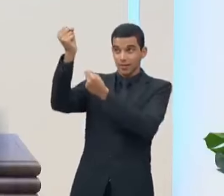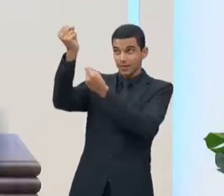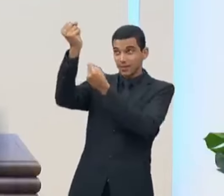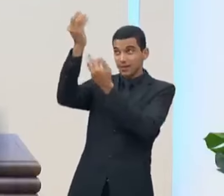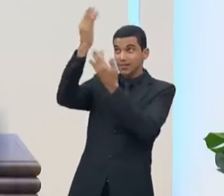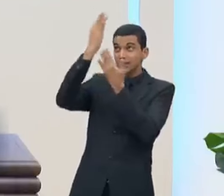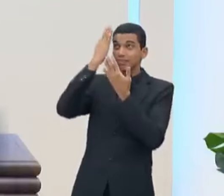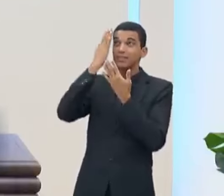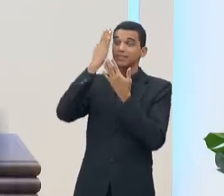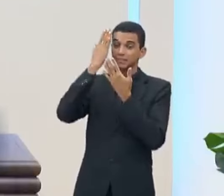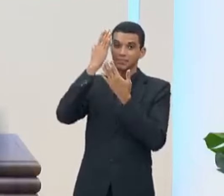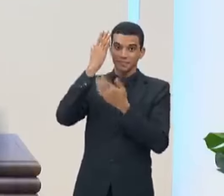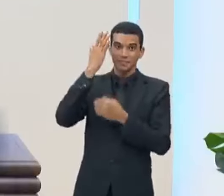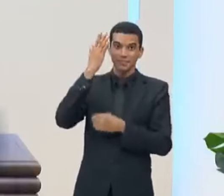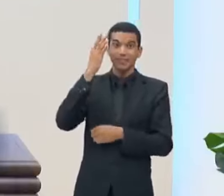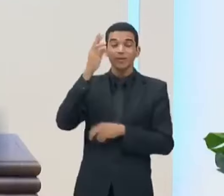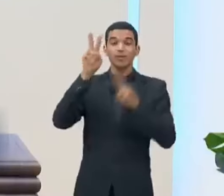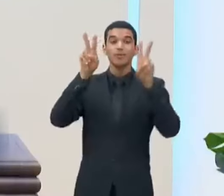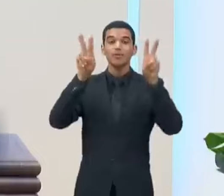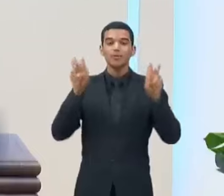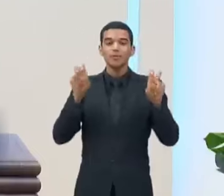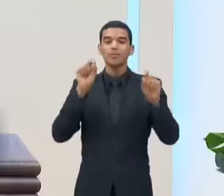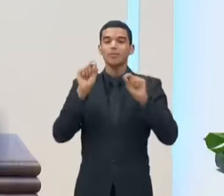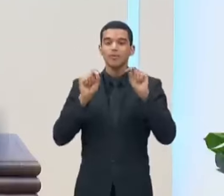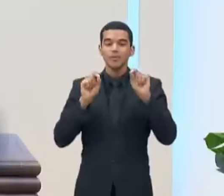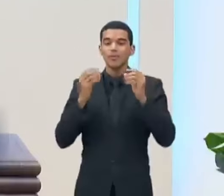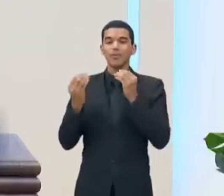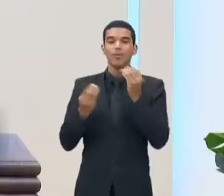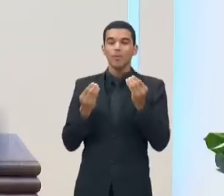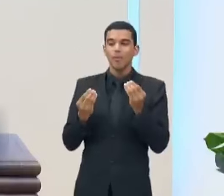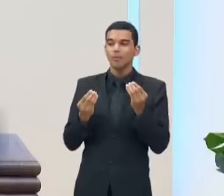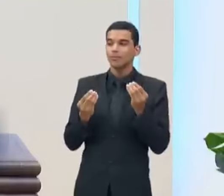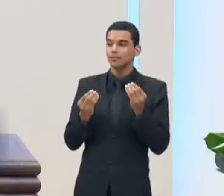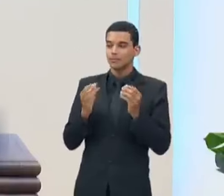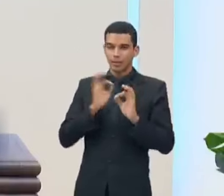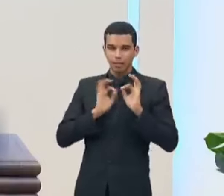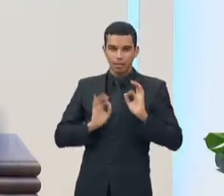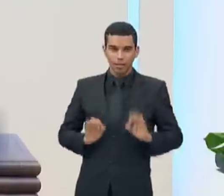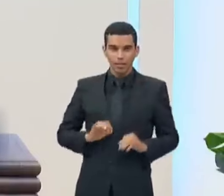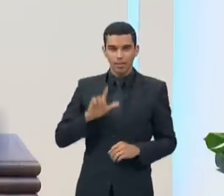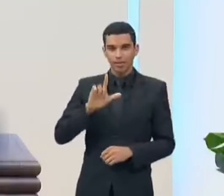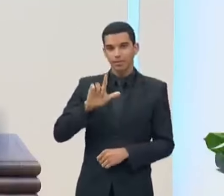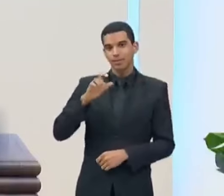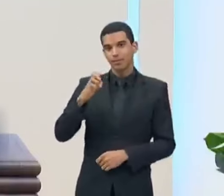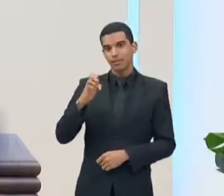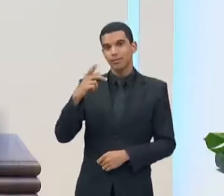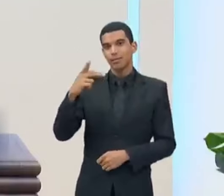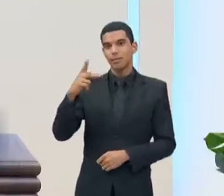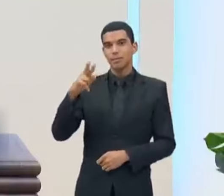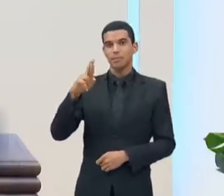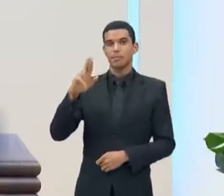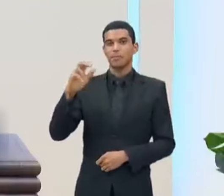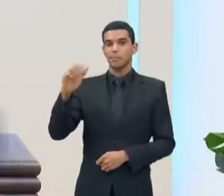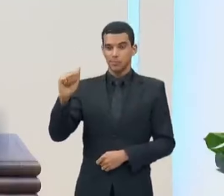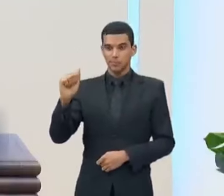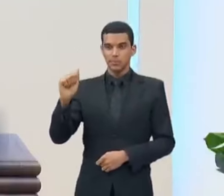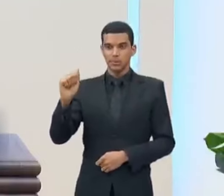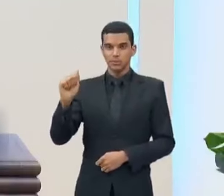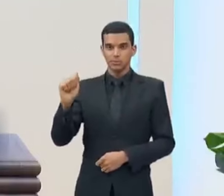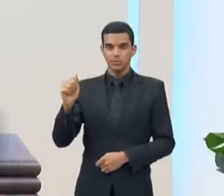os efeitos maléficos da lepra na vida de um homem, principalmente